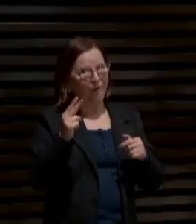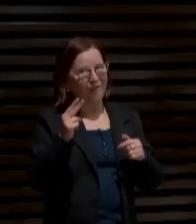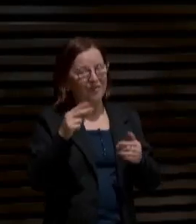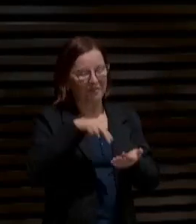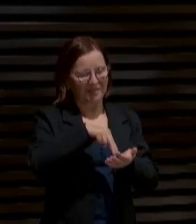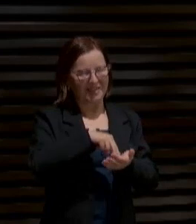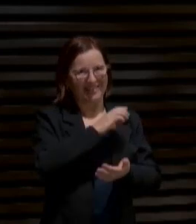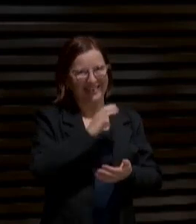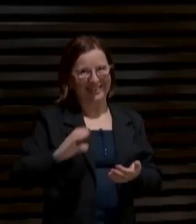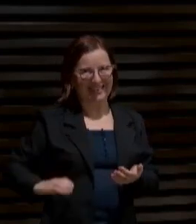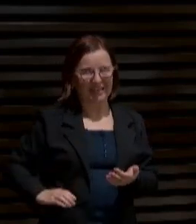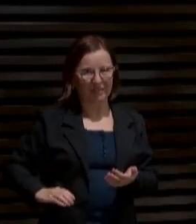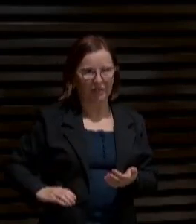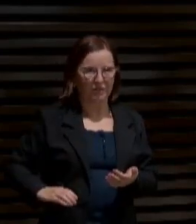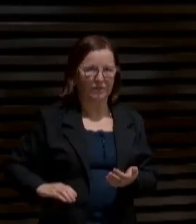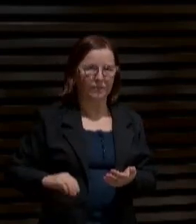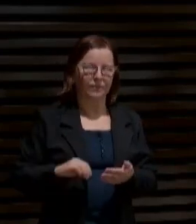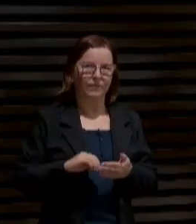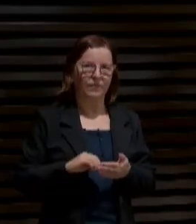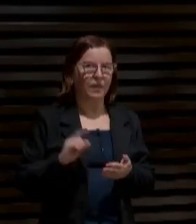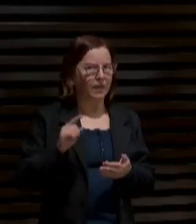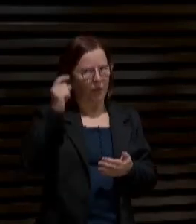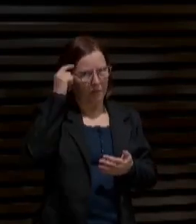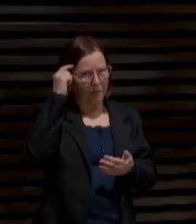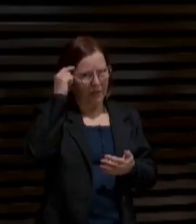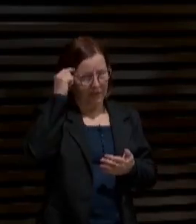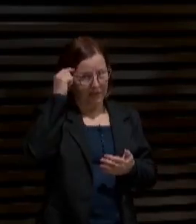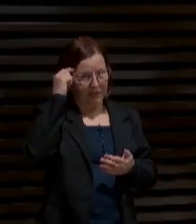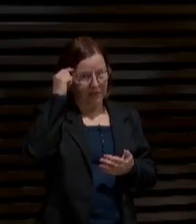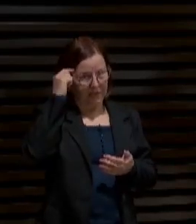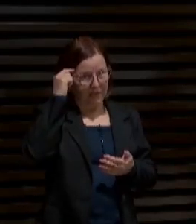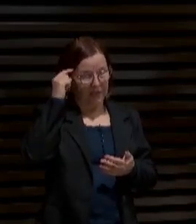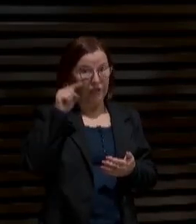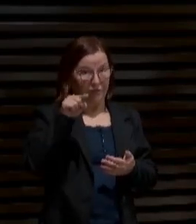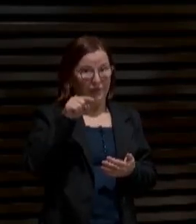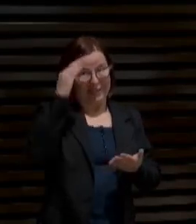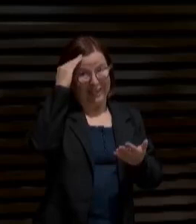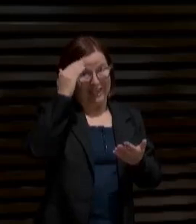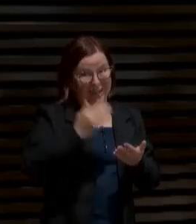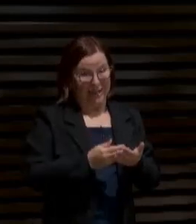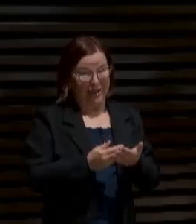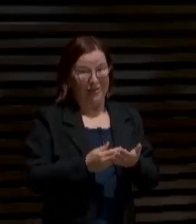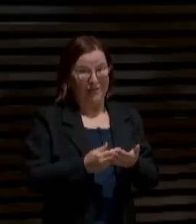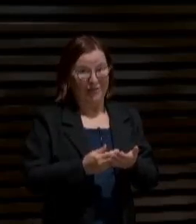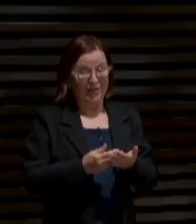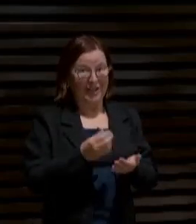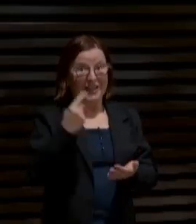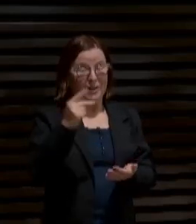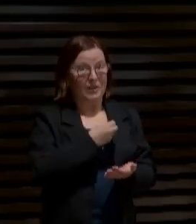que você que recebeu o senhor a Cristo como Senhor da sua vida entrou no como que é na Disney World aí no no